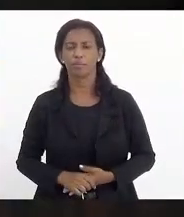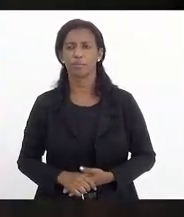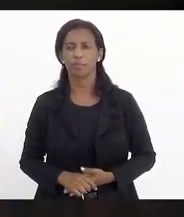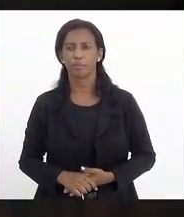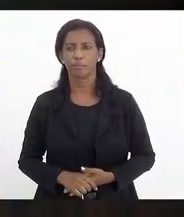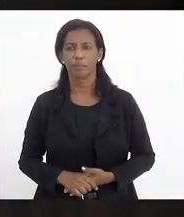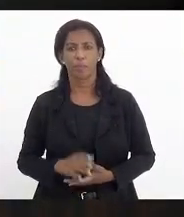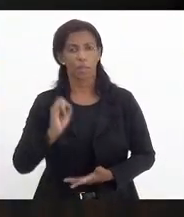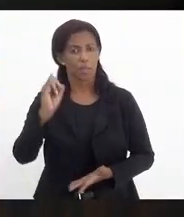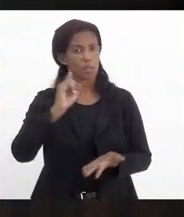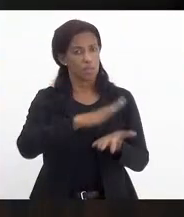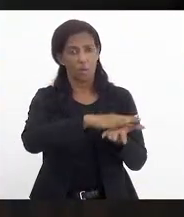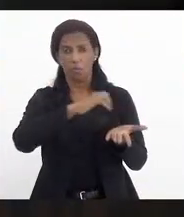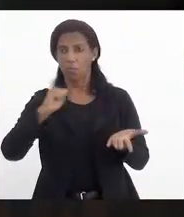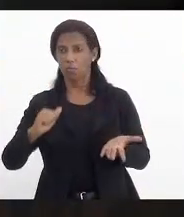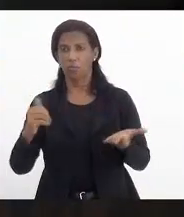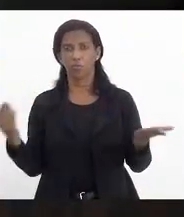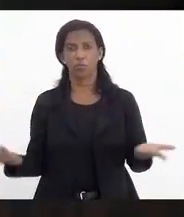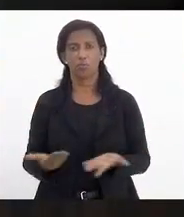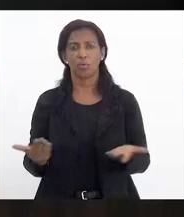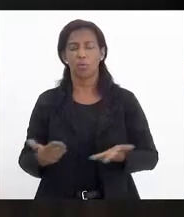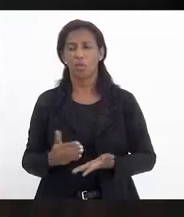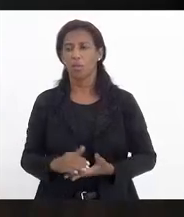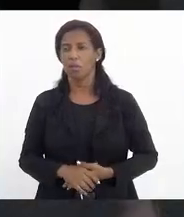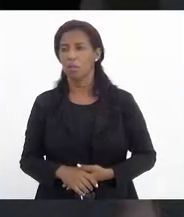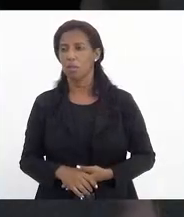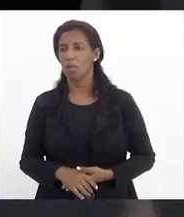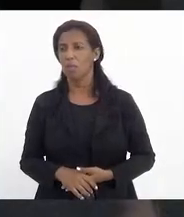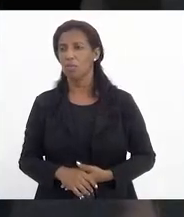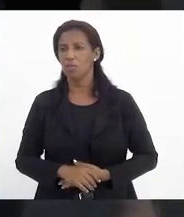Senão eu vou tirar de pauta hoje, mas vai voltar quinta-feira.